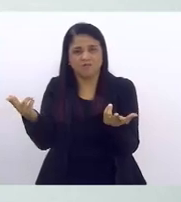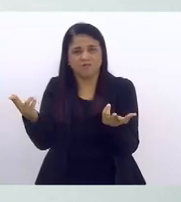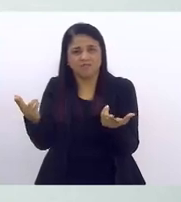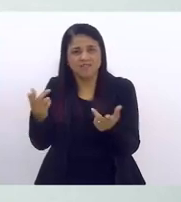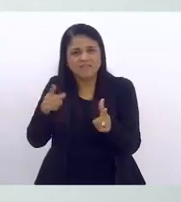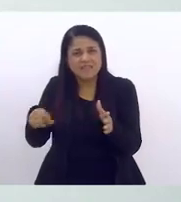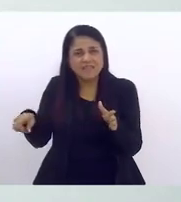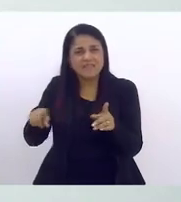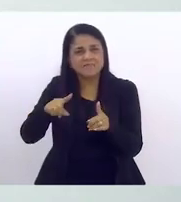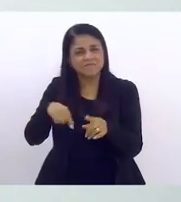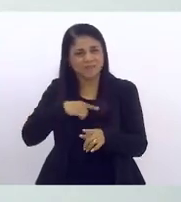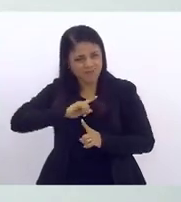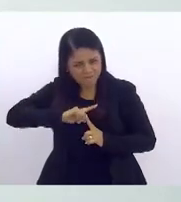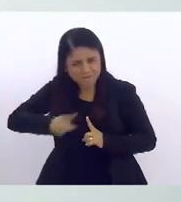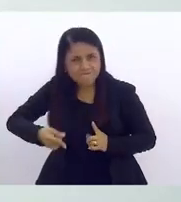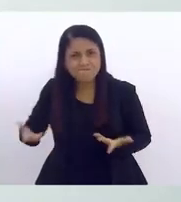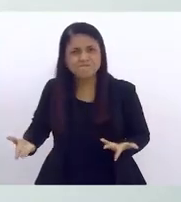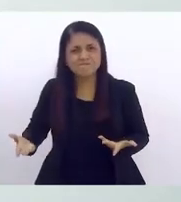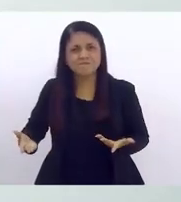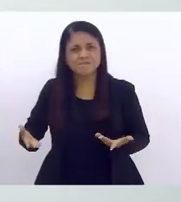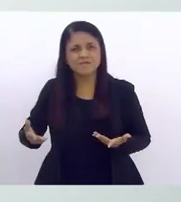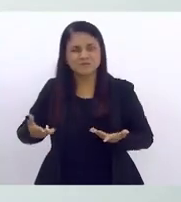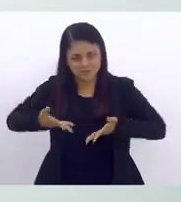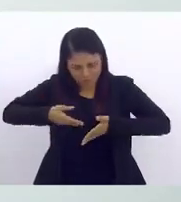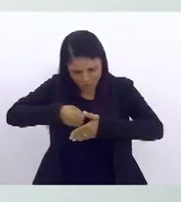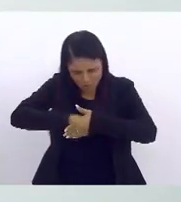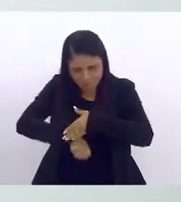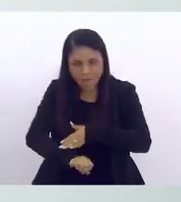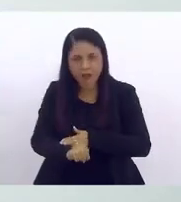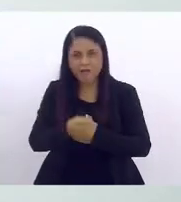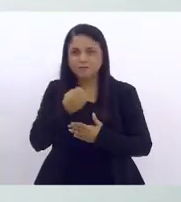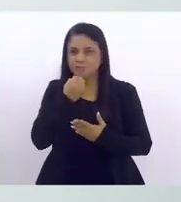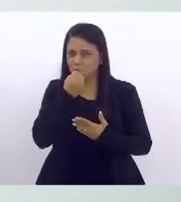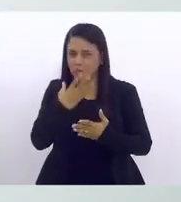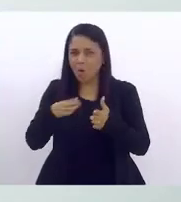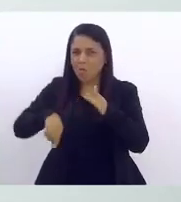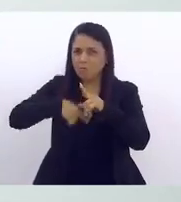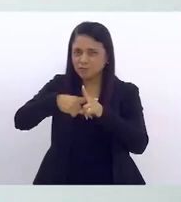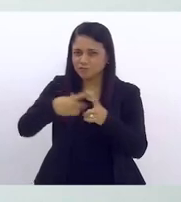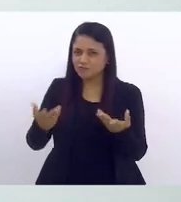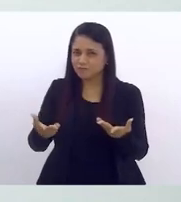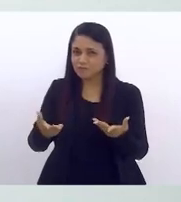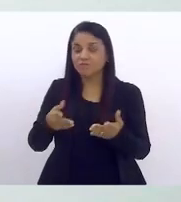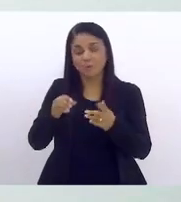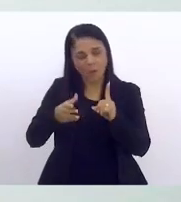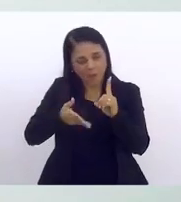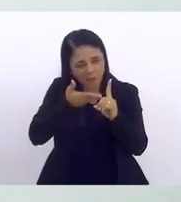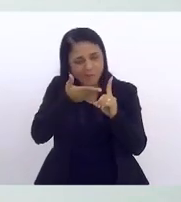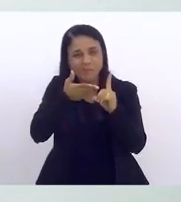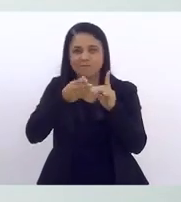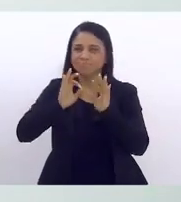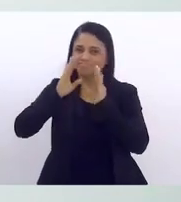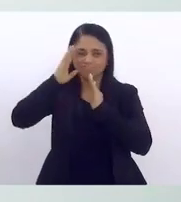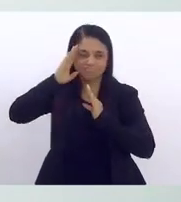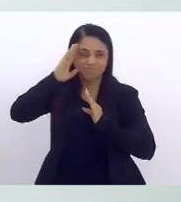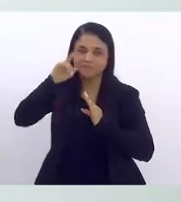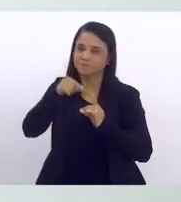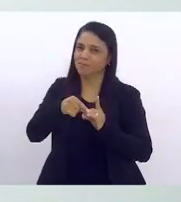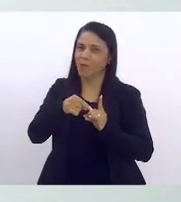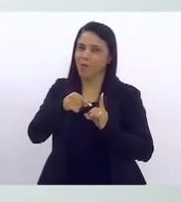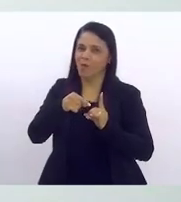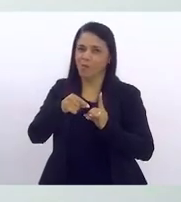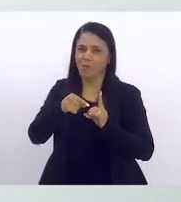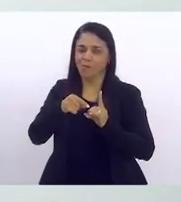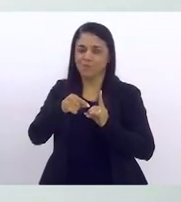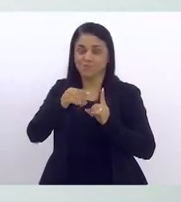experiência positiva para o parto? E, nesse desfecho, eu tenho certeza de que a doula ela é fundamental. Portanto, a doula